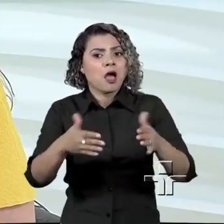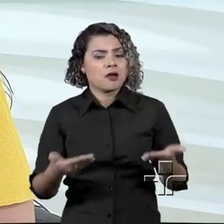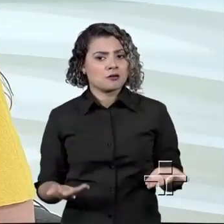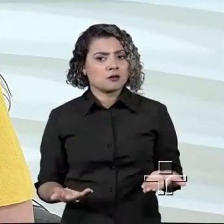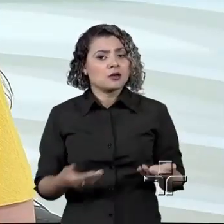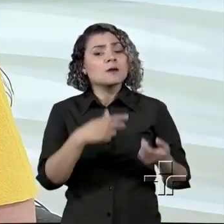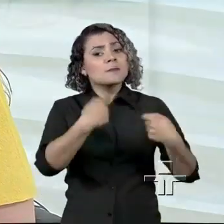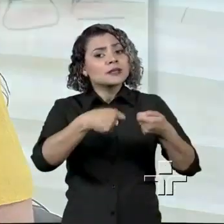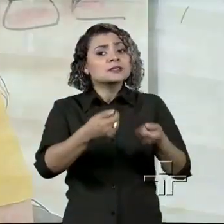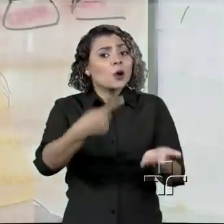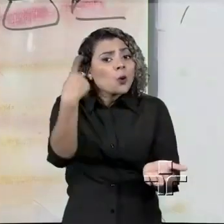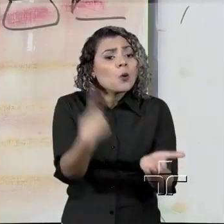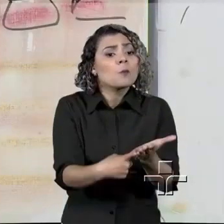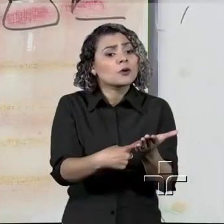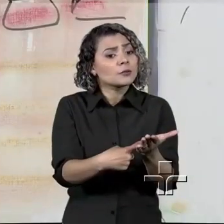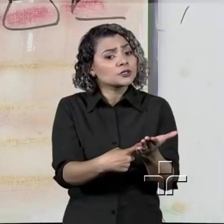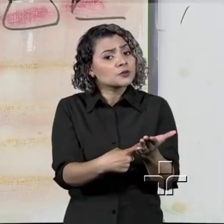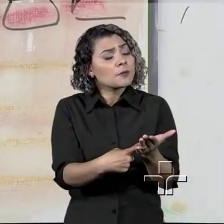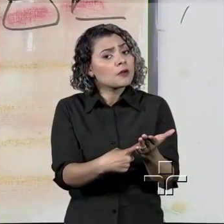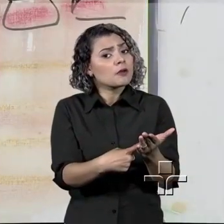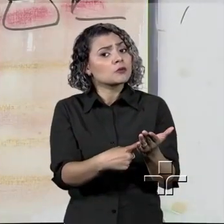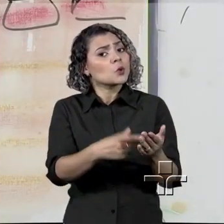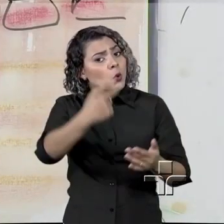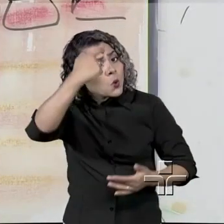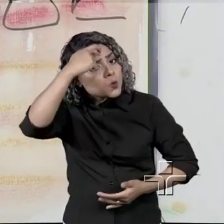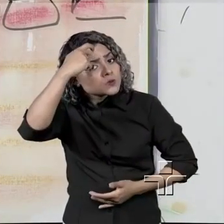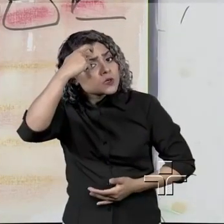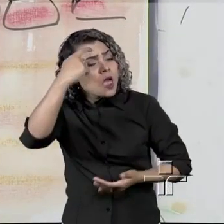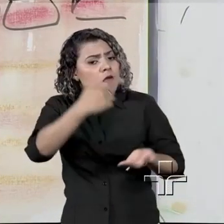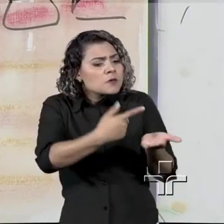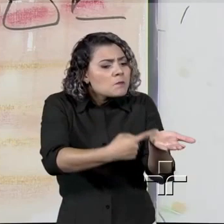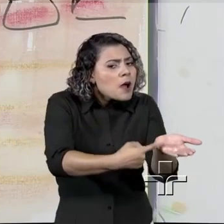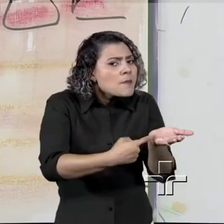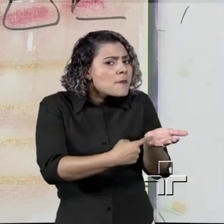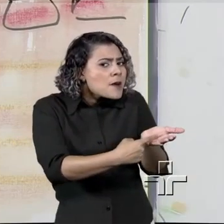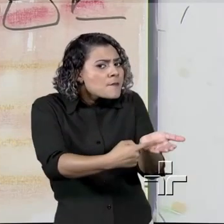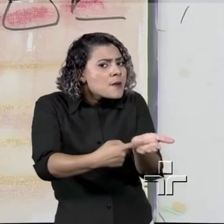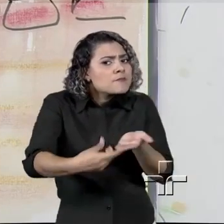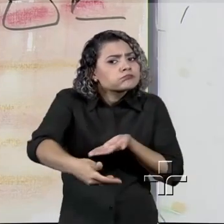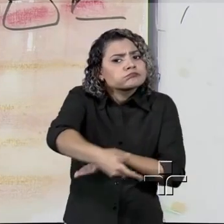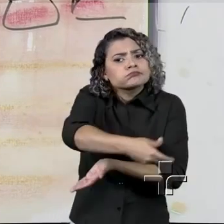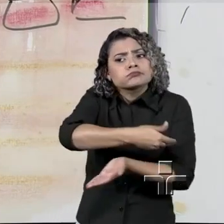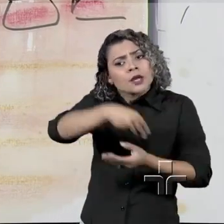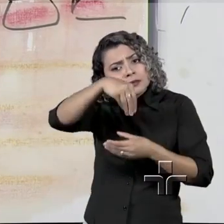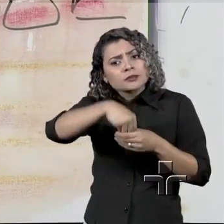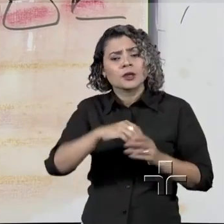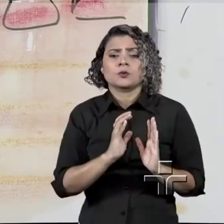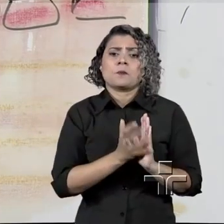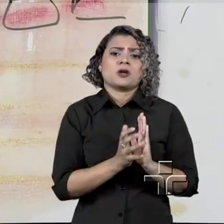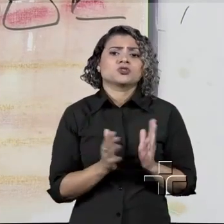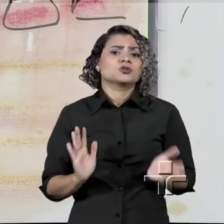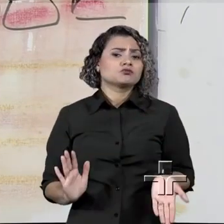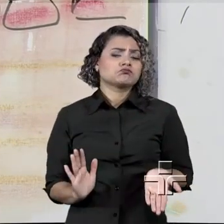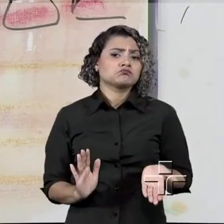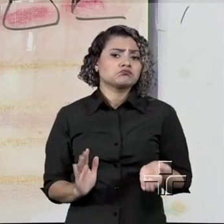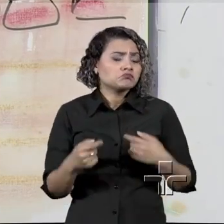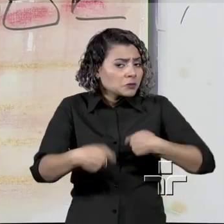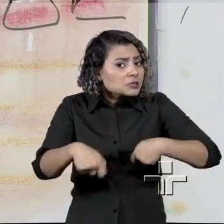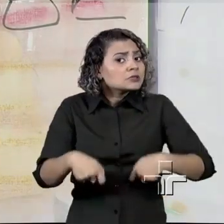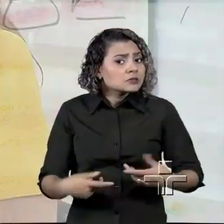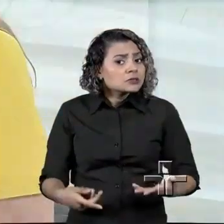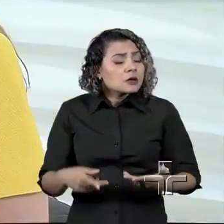comprometimento de um ouvir o outro. Talvez tenha faltado ouvir-tude dentro do partido, né? Para